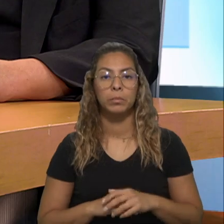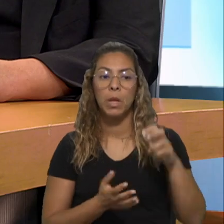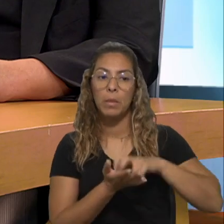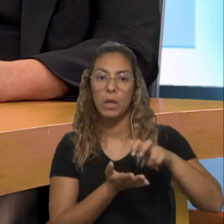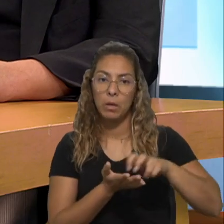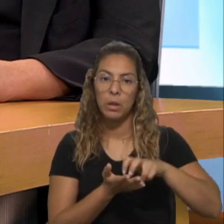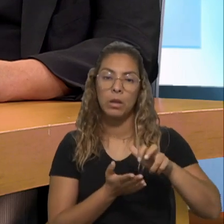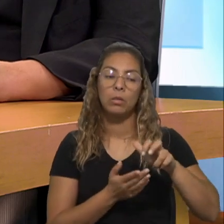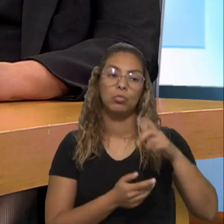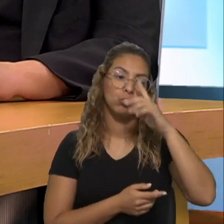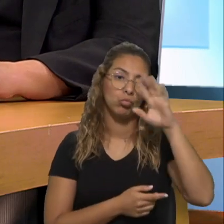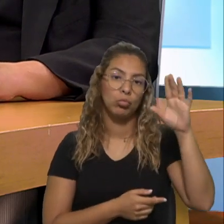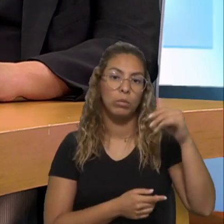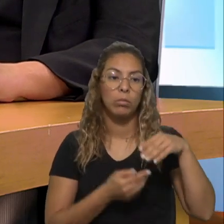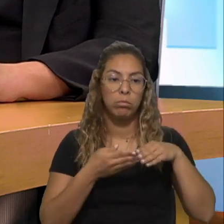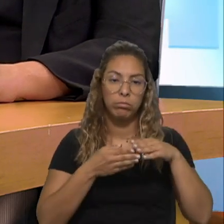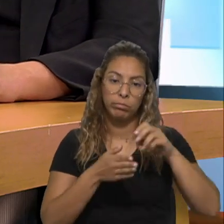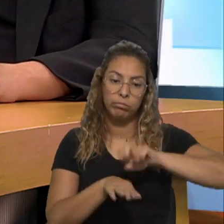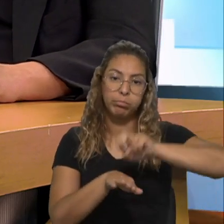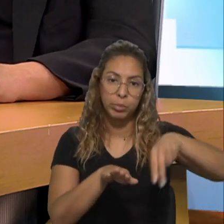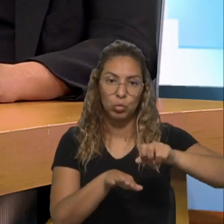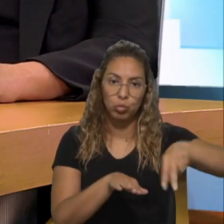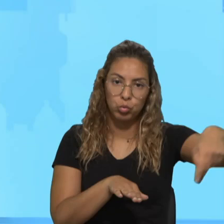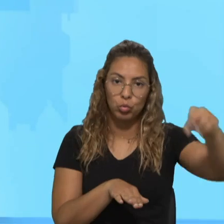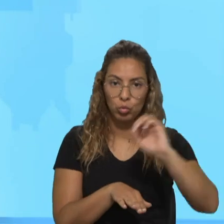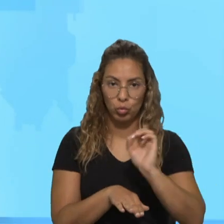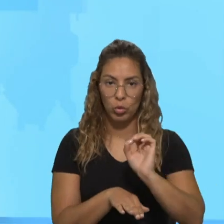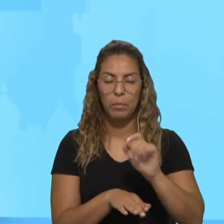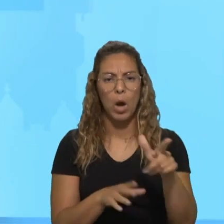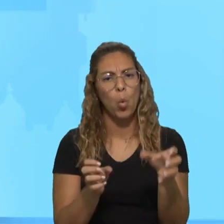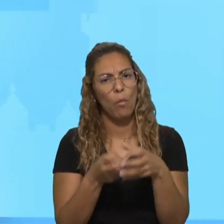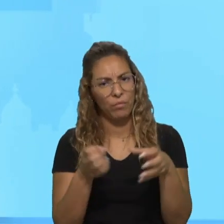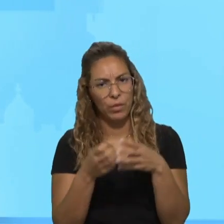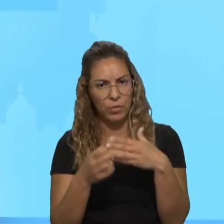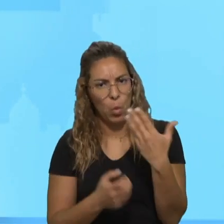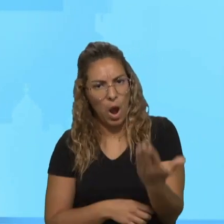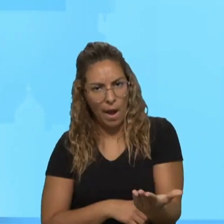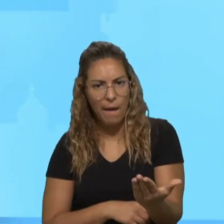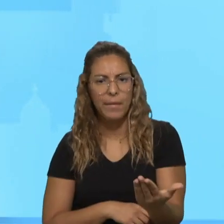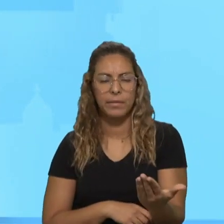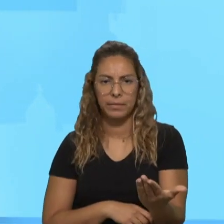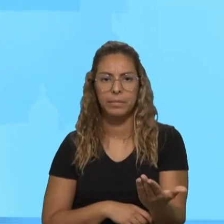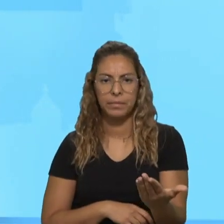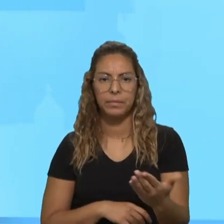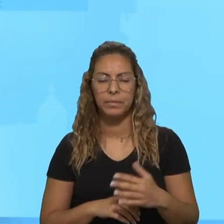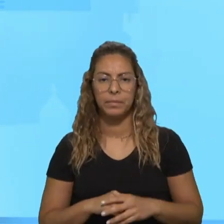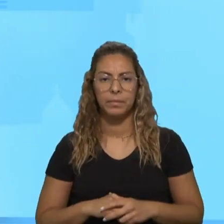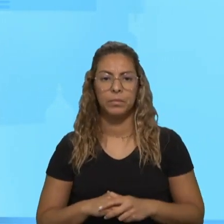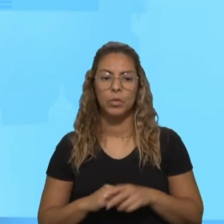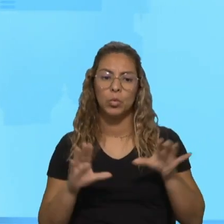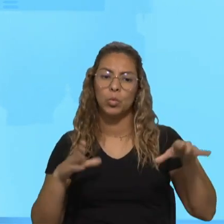a Atalaia, que se chegarem ao Montijo e não forem para a Atalaia, haverá lá um convívio com a